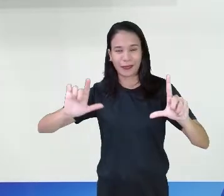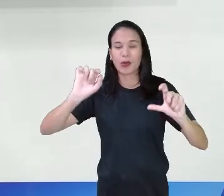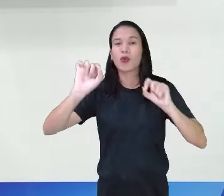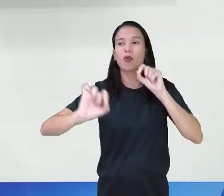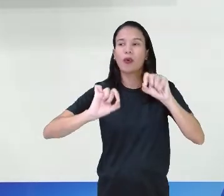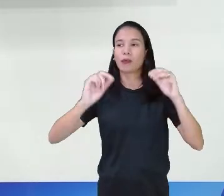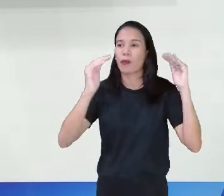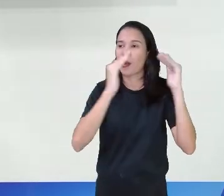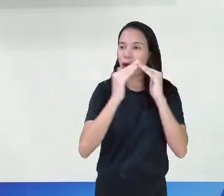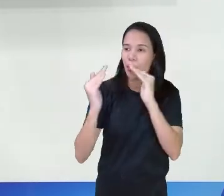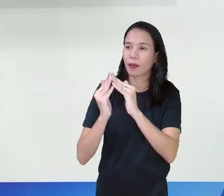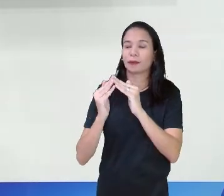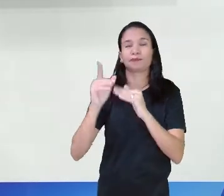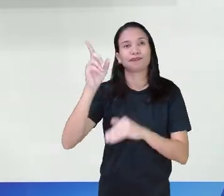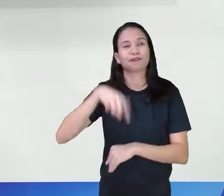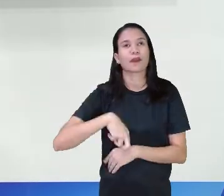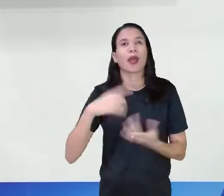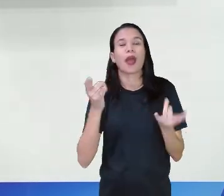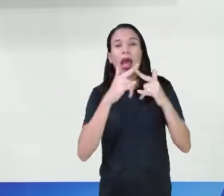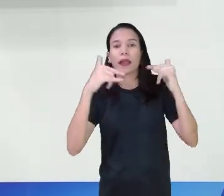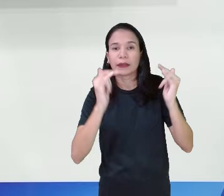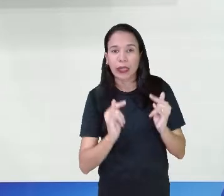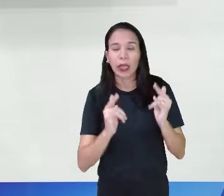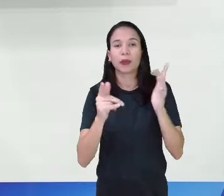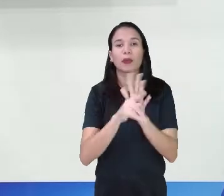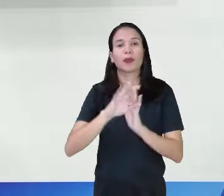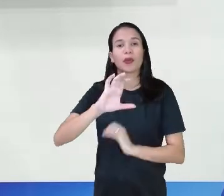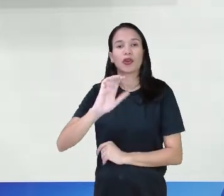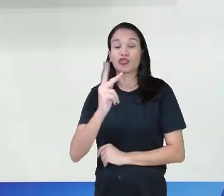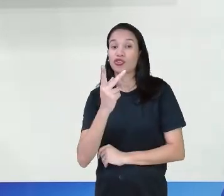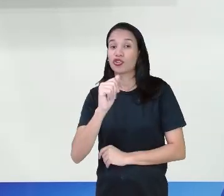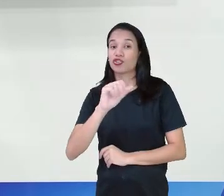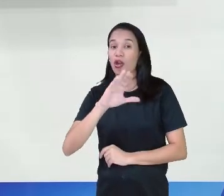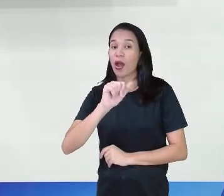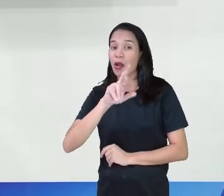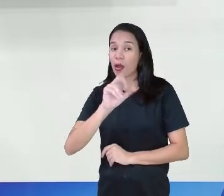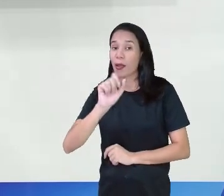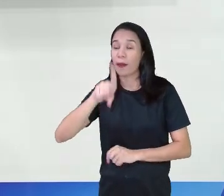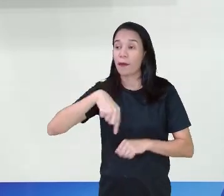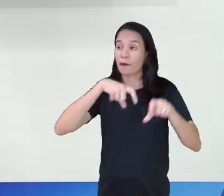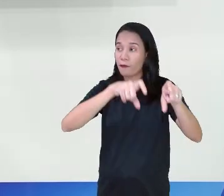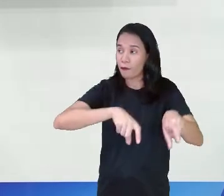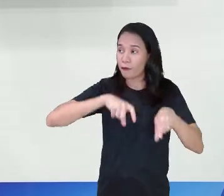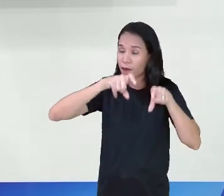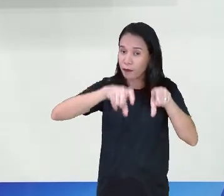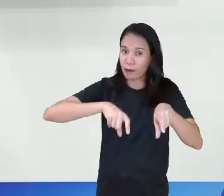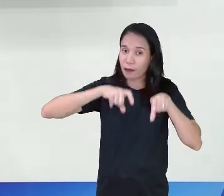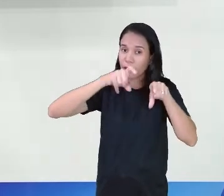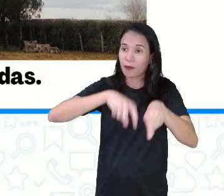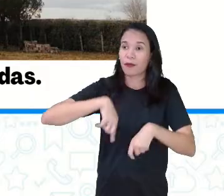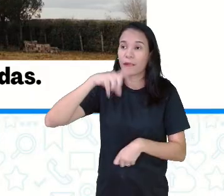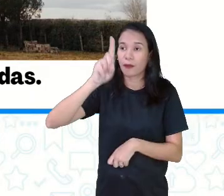habitações da zona rural? Sítios, chácaras, fazendas. Elas são mais